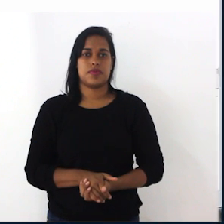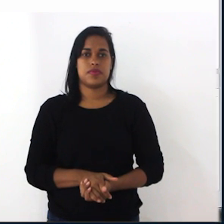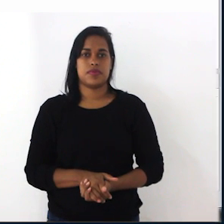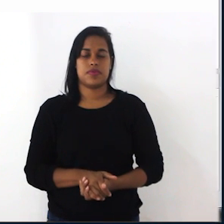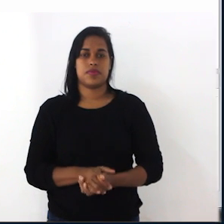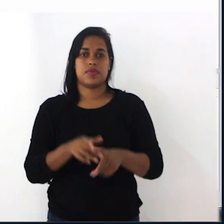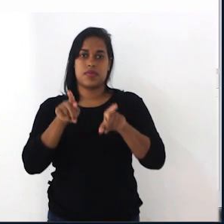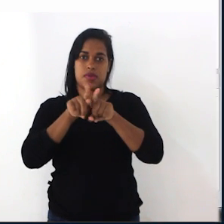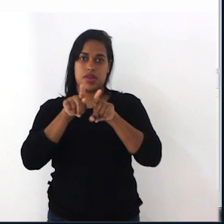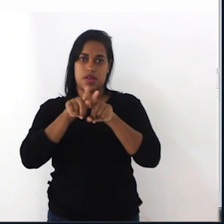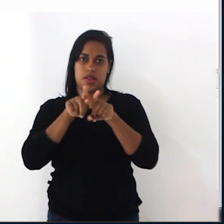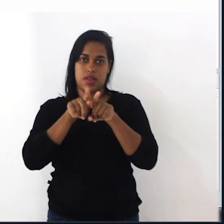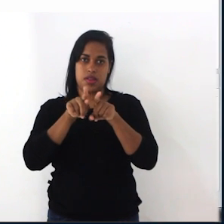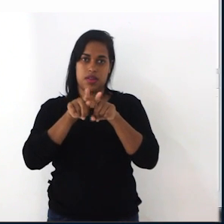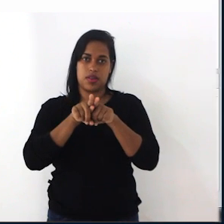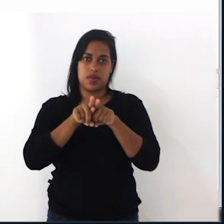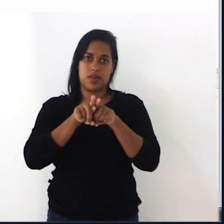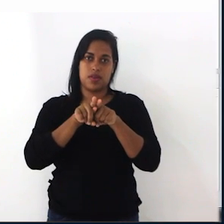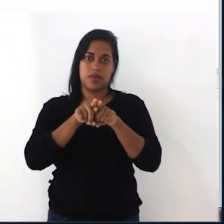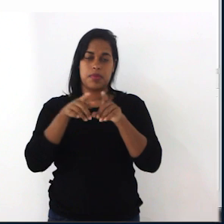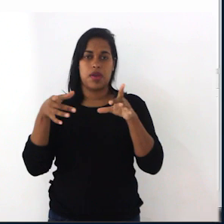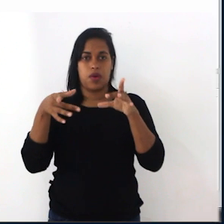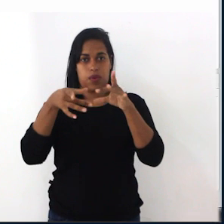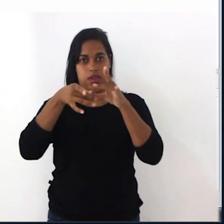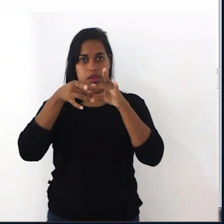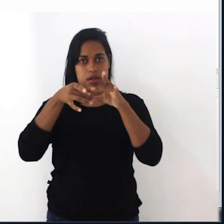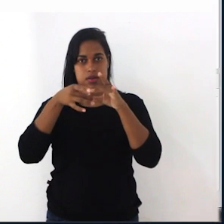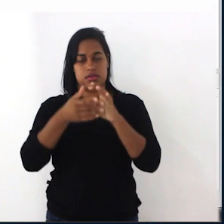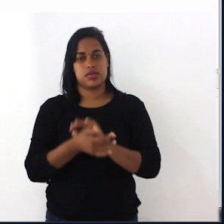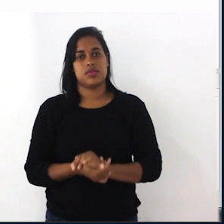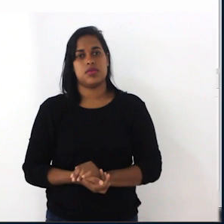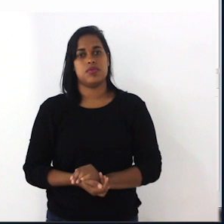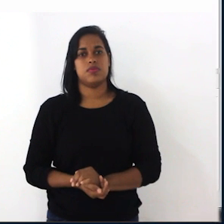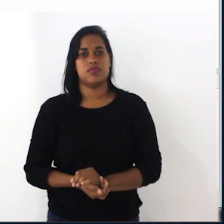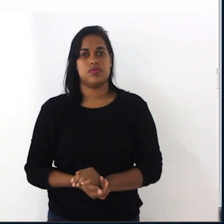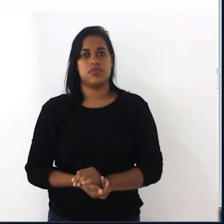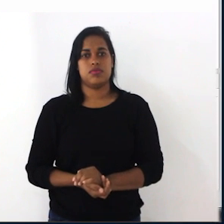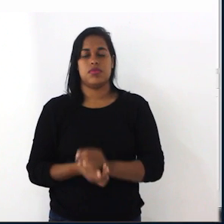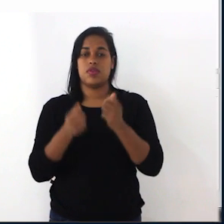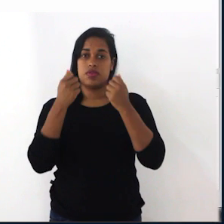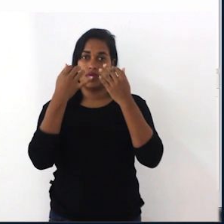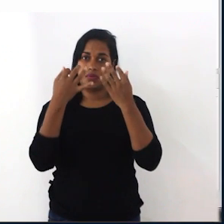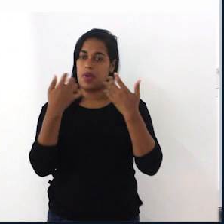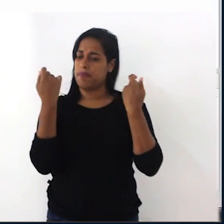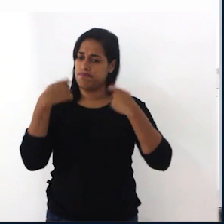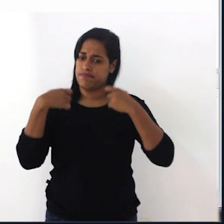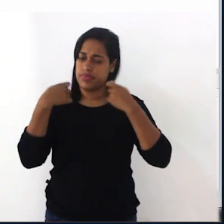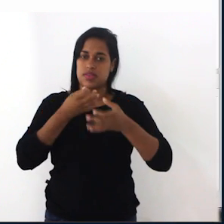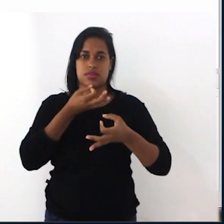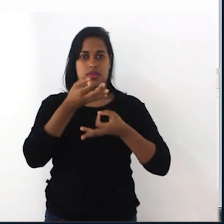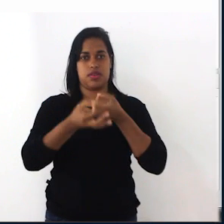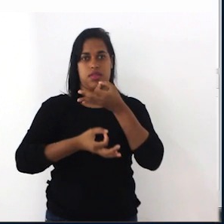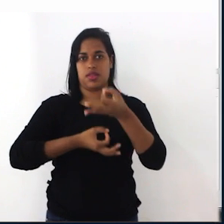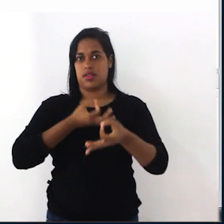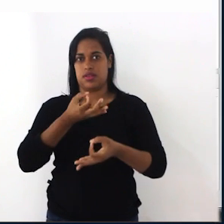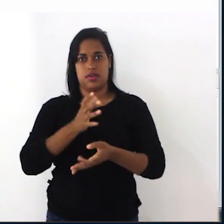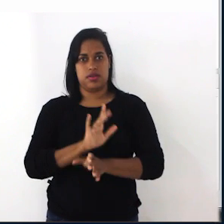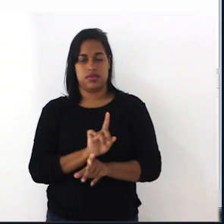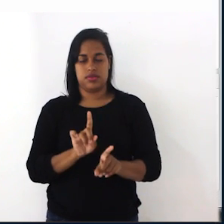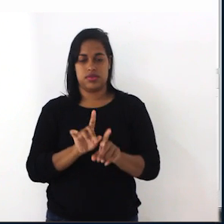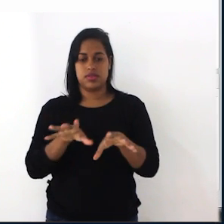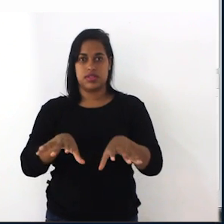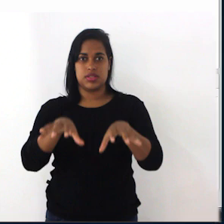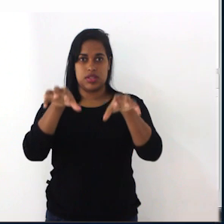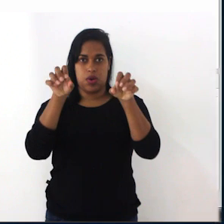E aqui a gente passa também a conexão. Não passa a conexão. Esse daqui a gente não precisa de argumento. Então vamos